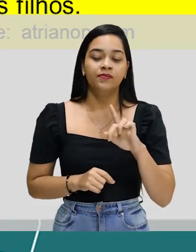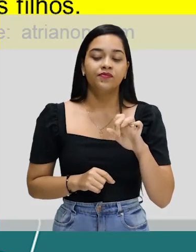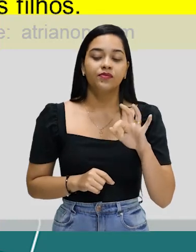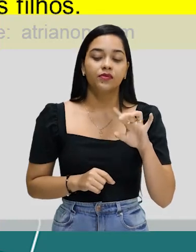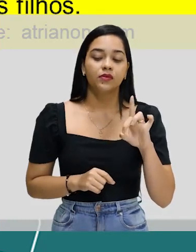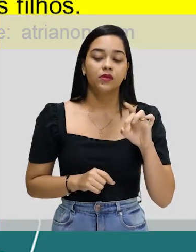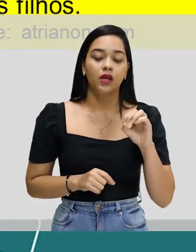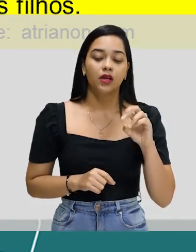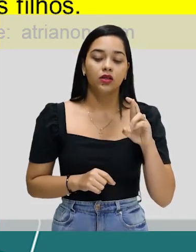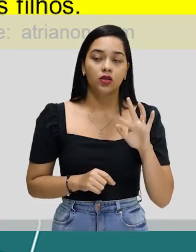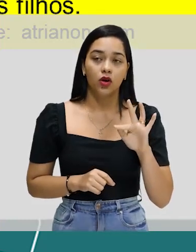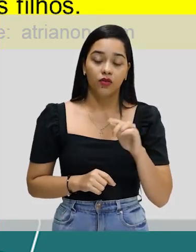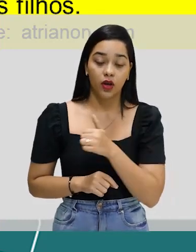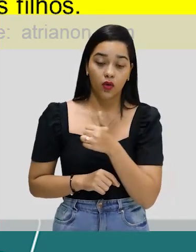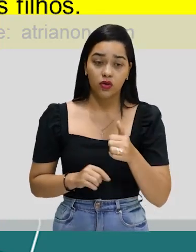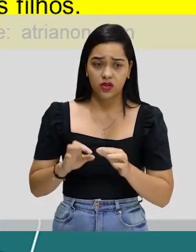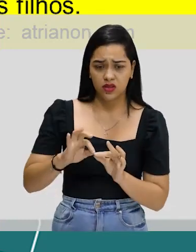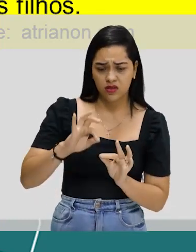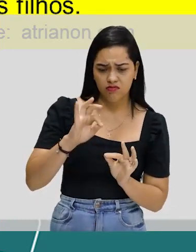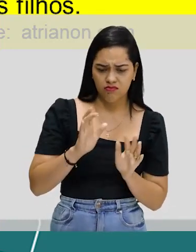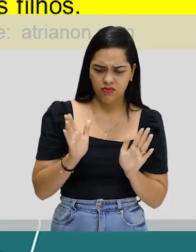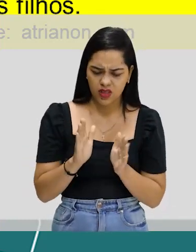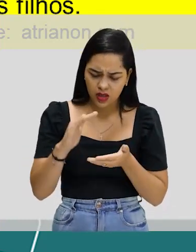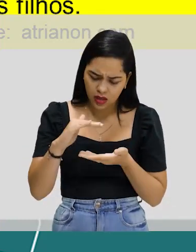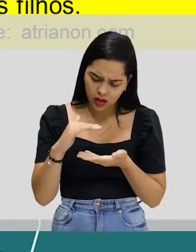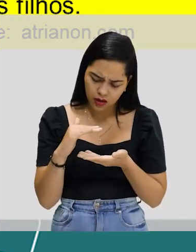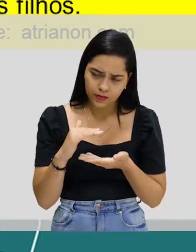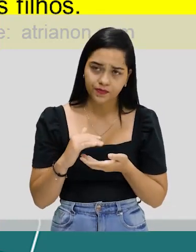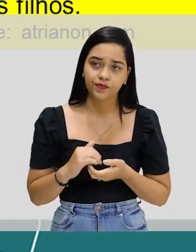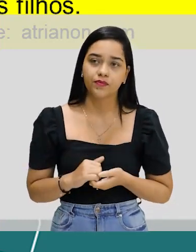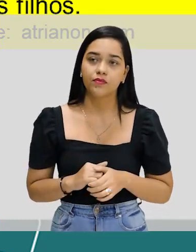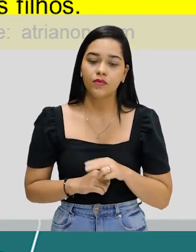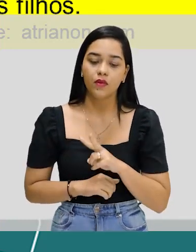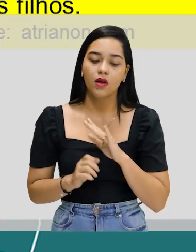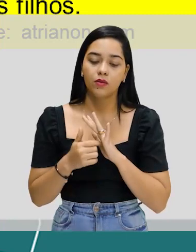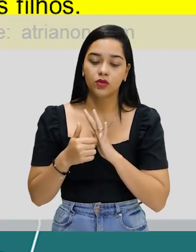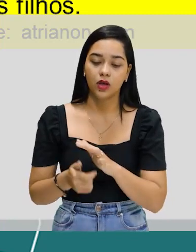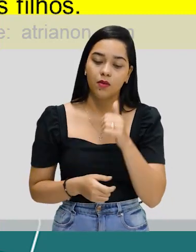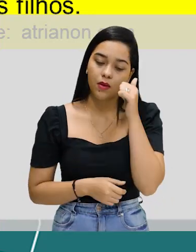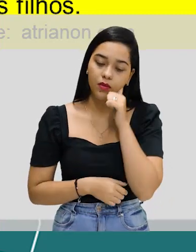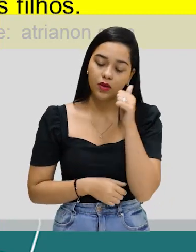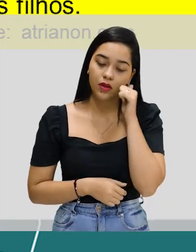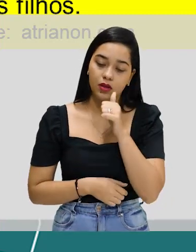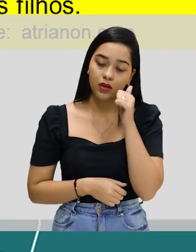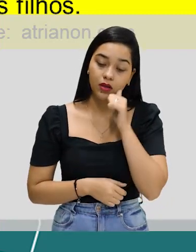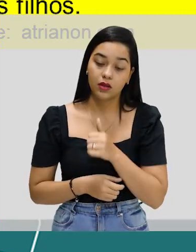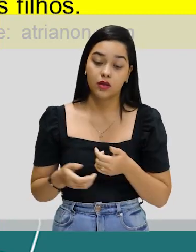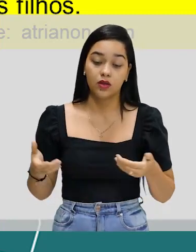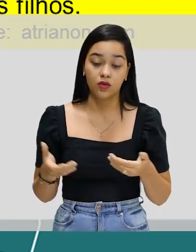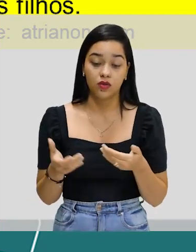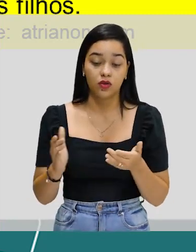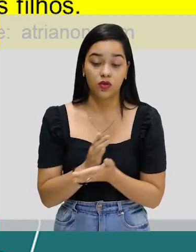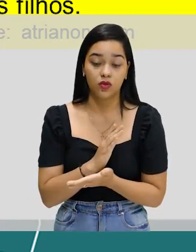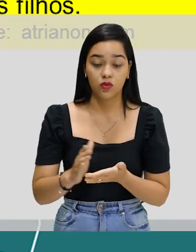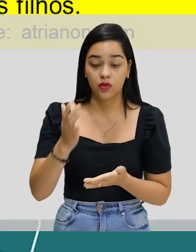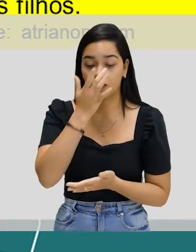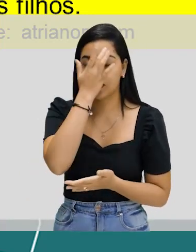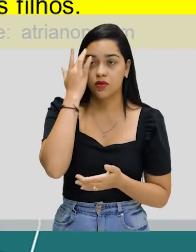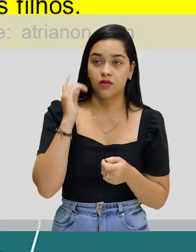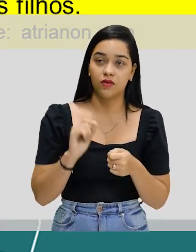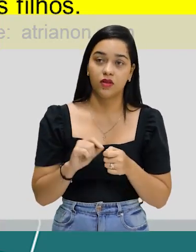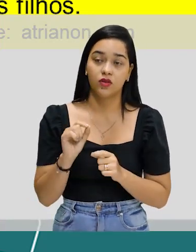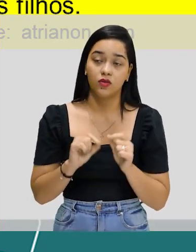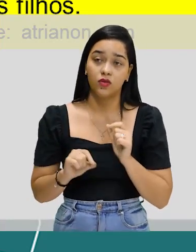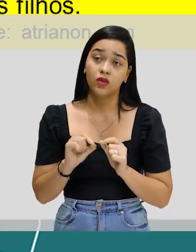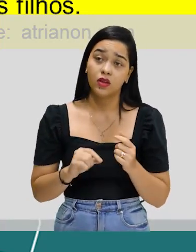de 11 centímetros e meio, pequenininha, né? Onde ela mostra uma mulher que, para os padrões de hoje, muita gente faria um termo